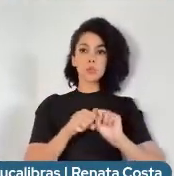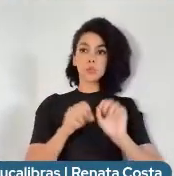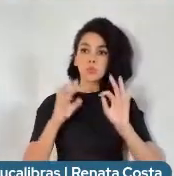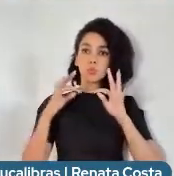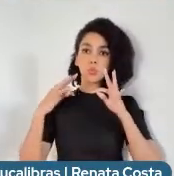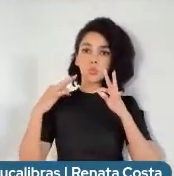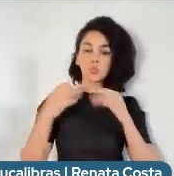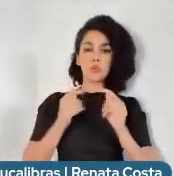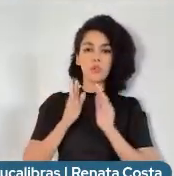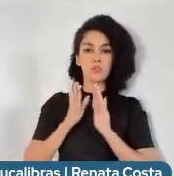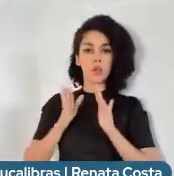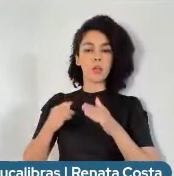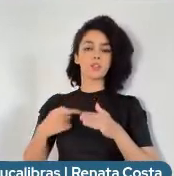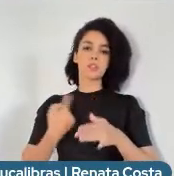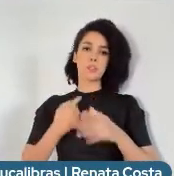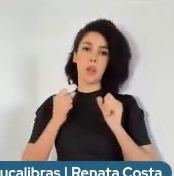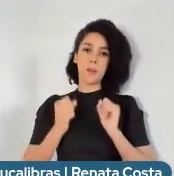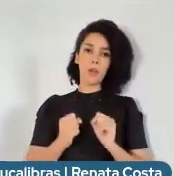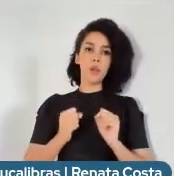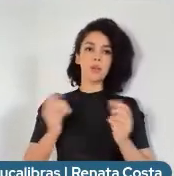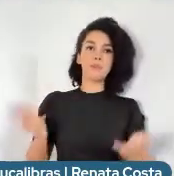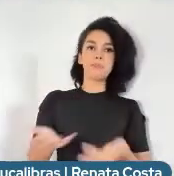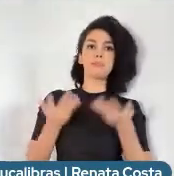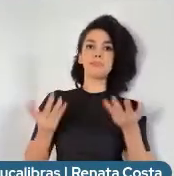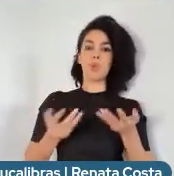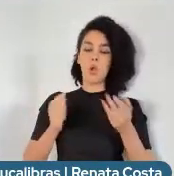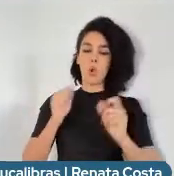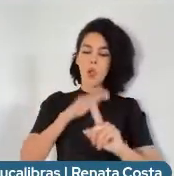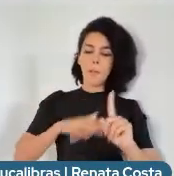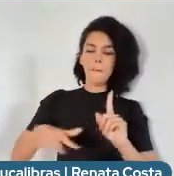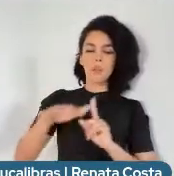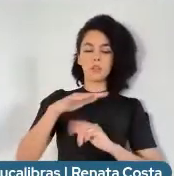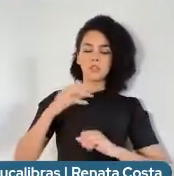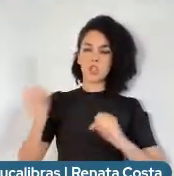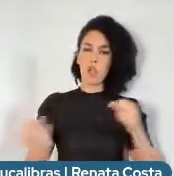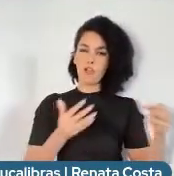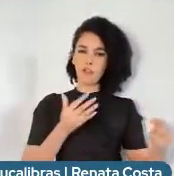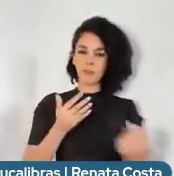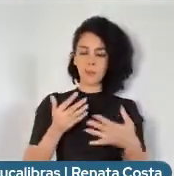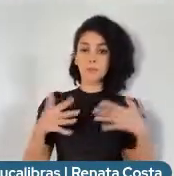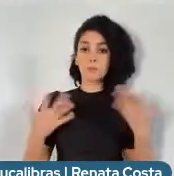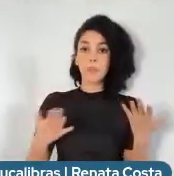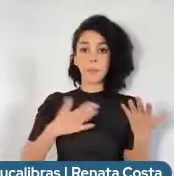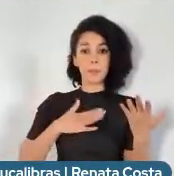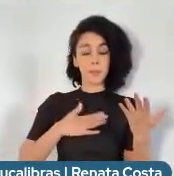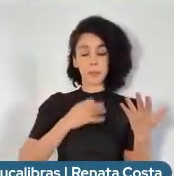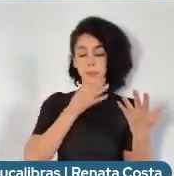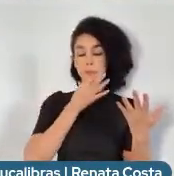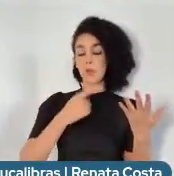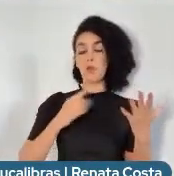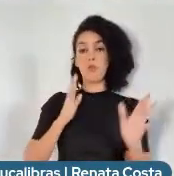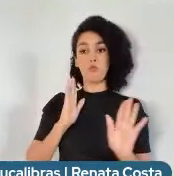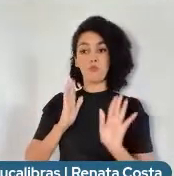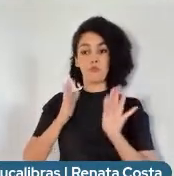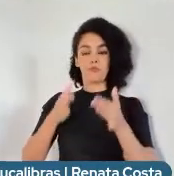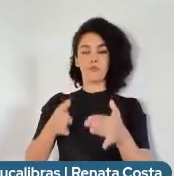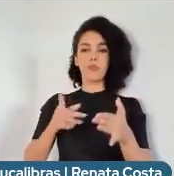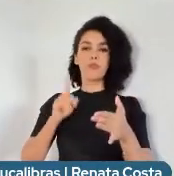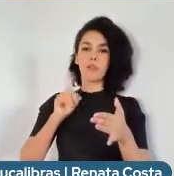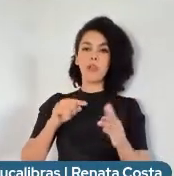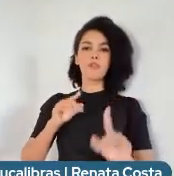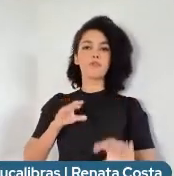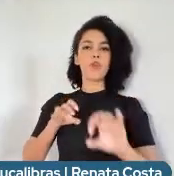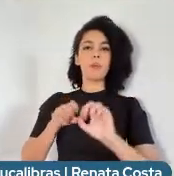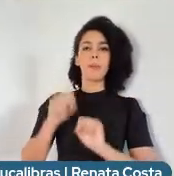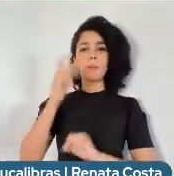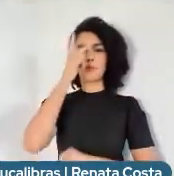voltado para que a gente possa promover um ambiente mais inovador. Então, na minha visão, o foco deve ser formação de gente, de